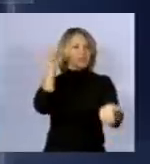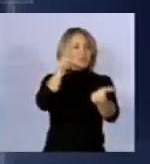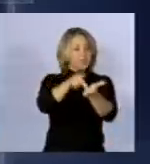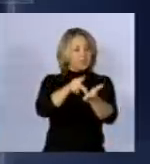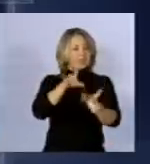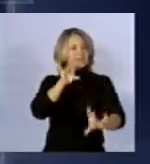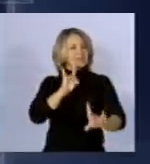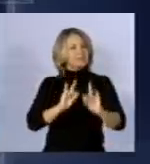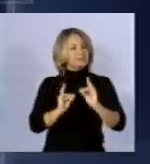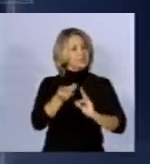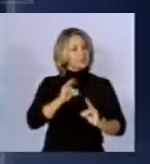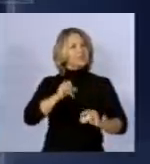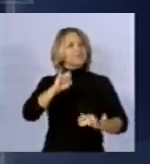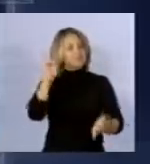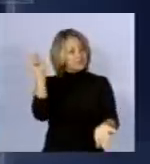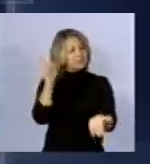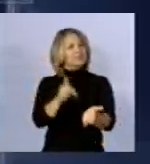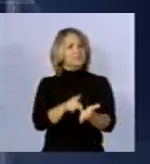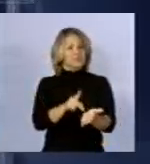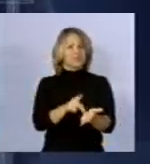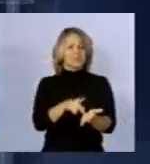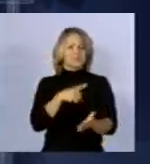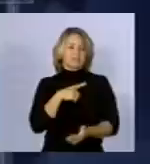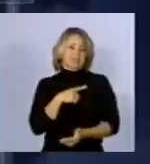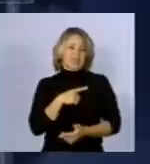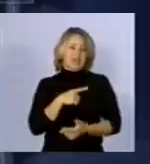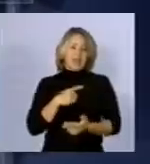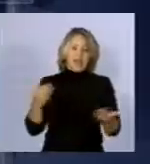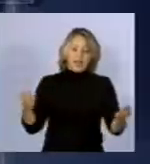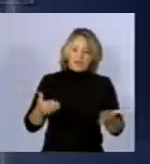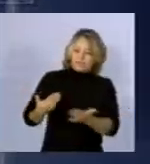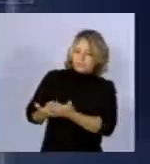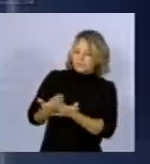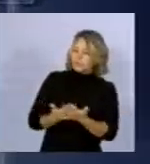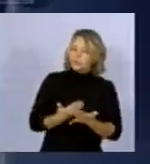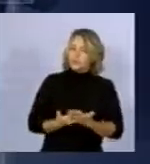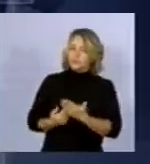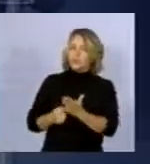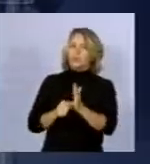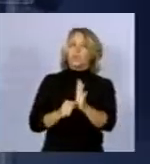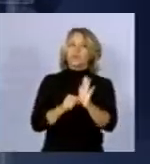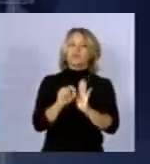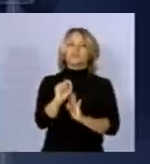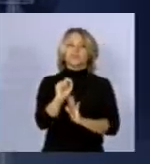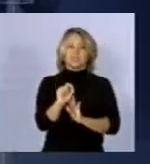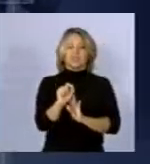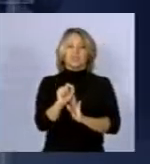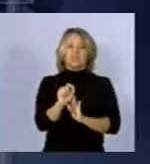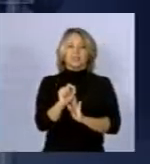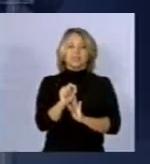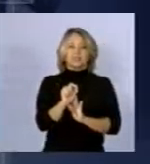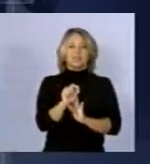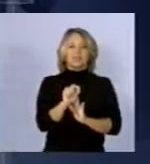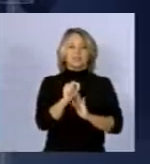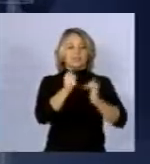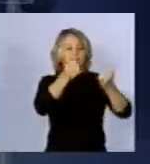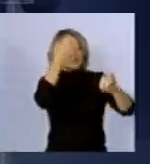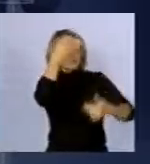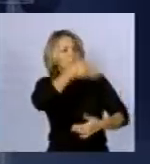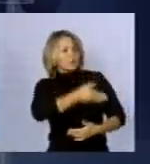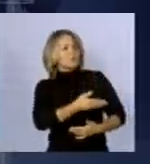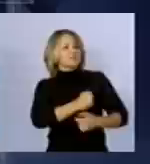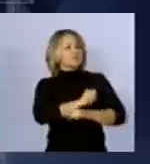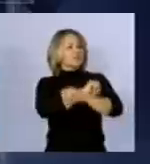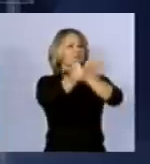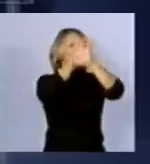científica se é que isso existe agora esses estudos me mostram eh que as evidências são bastante